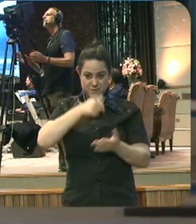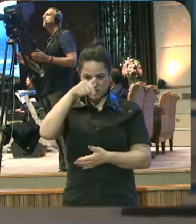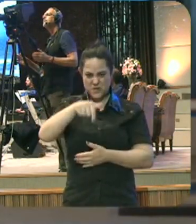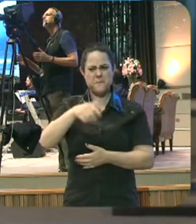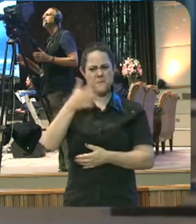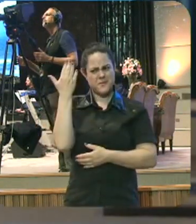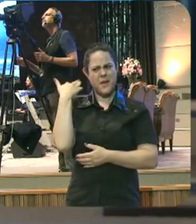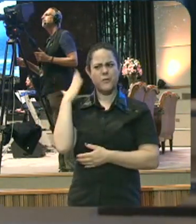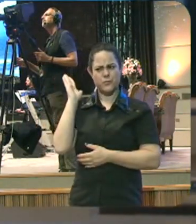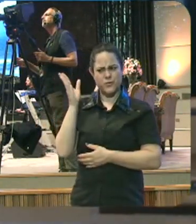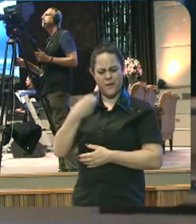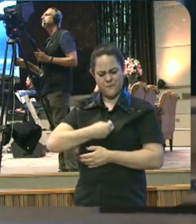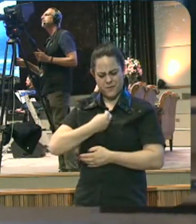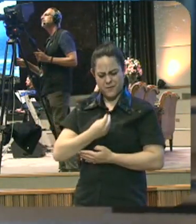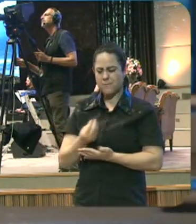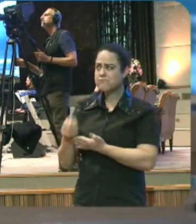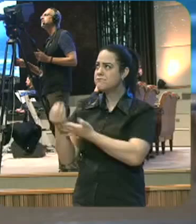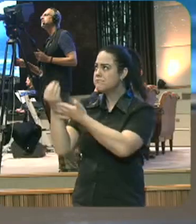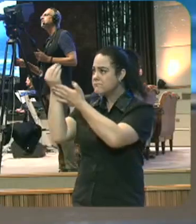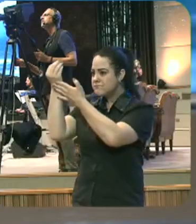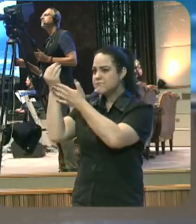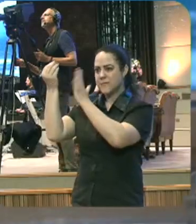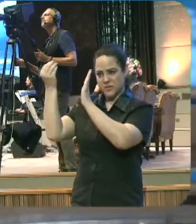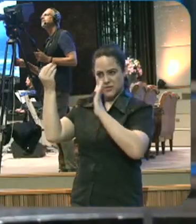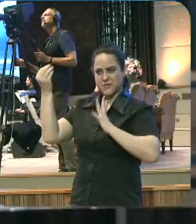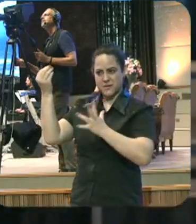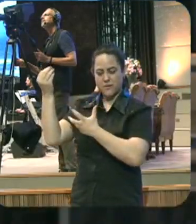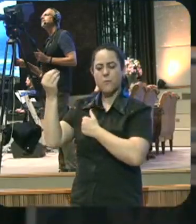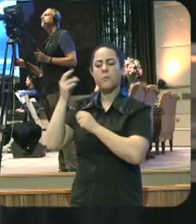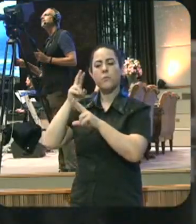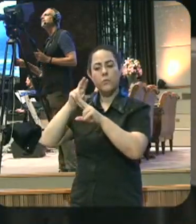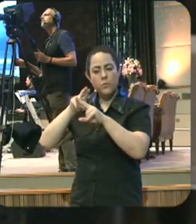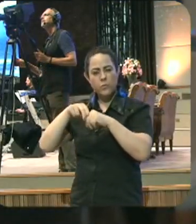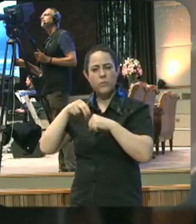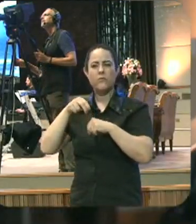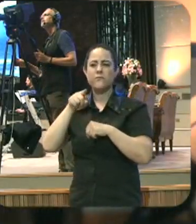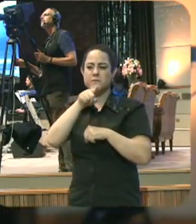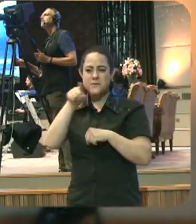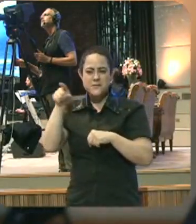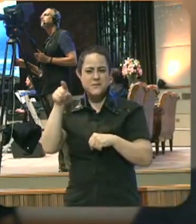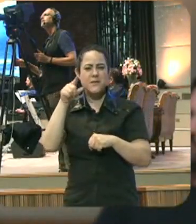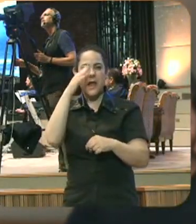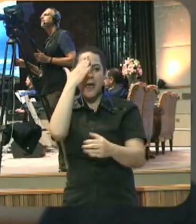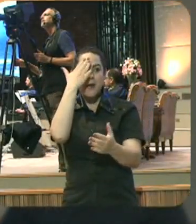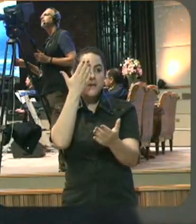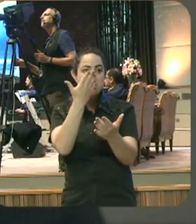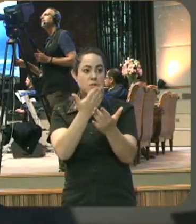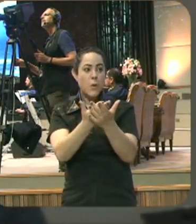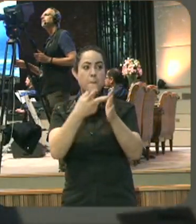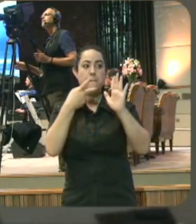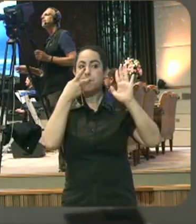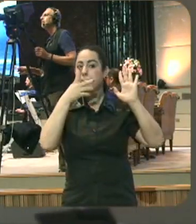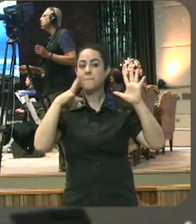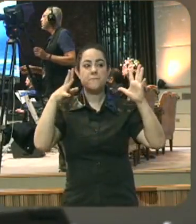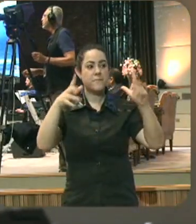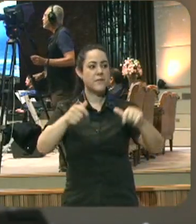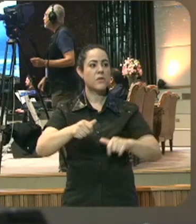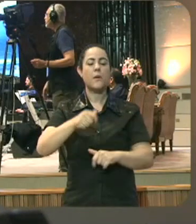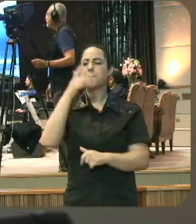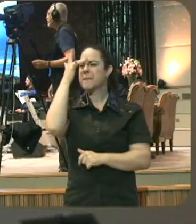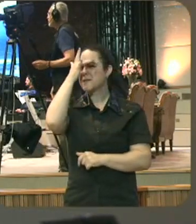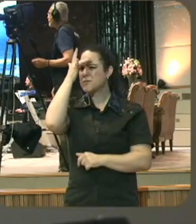já entregou a sua vida a Jesus, é porque você creu numa promessa que vale para todo mundo. Que